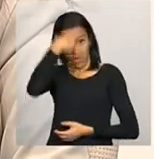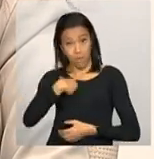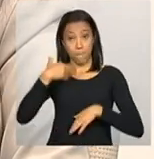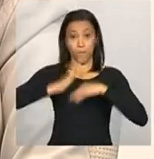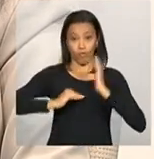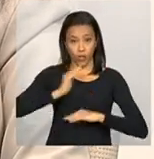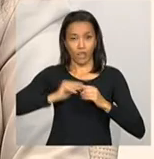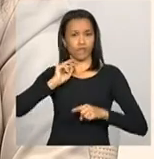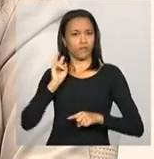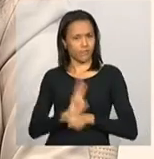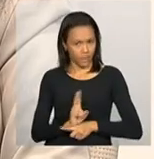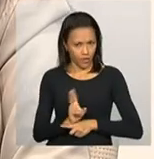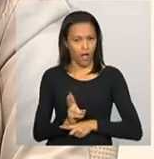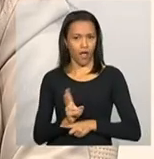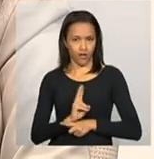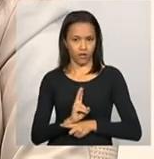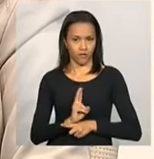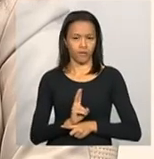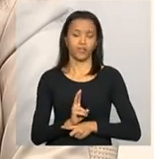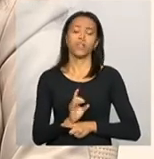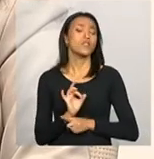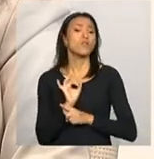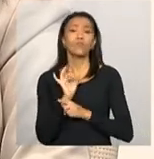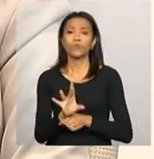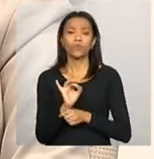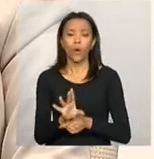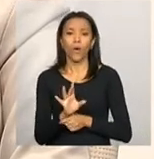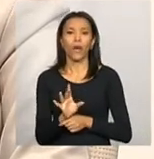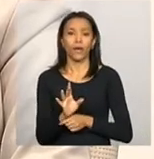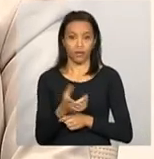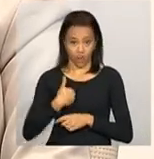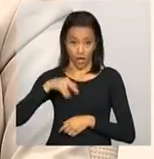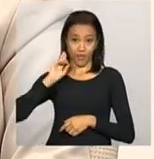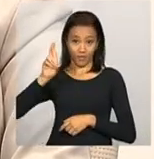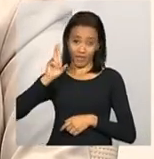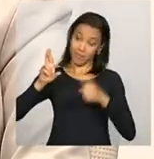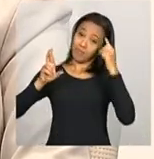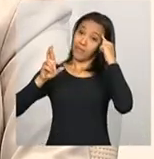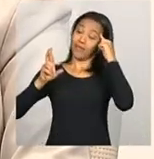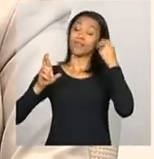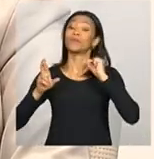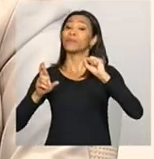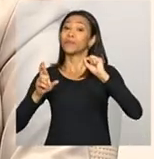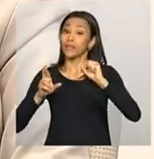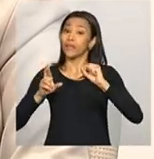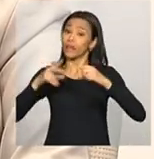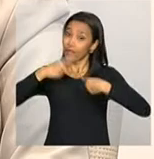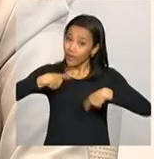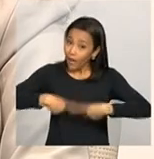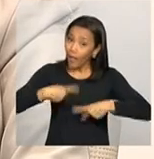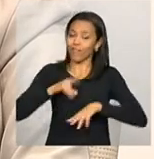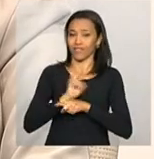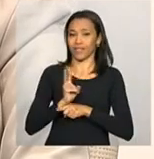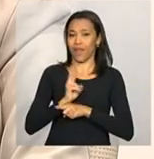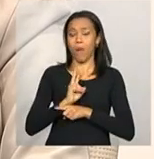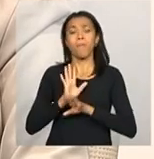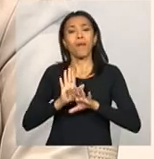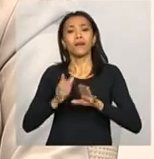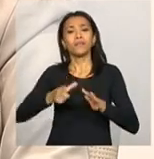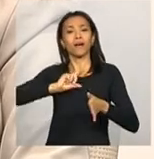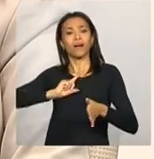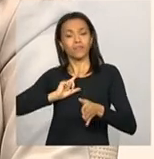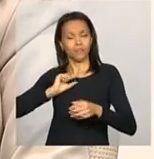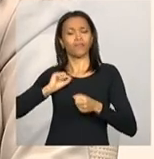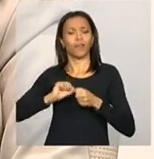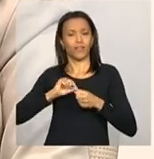fiscais, faz não só esse papel que todo mundo imagina que seja propriamente da fiscalização, mas faz anteriormente a